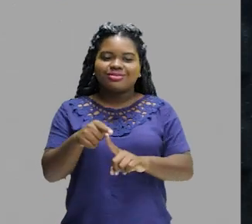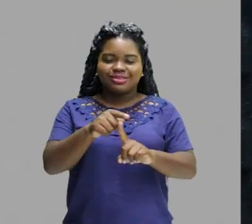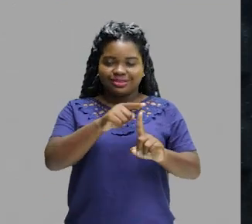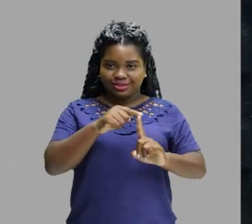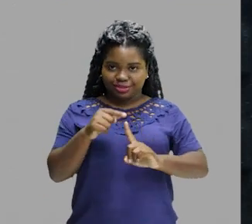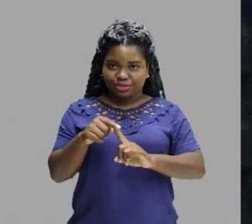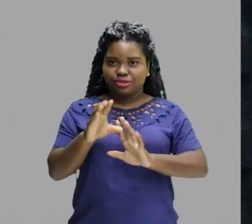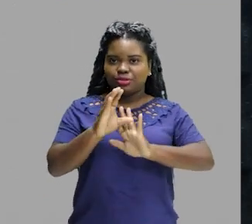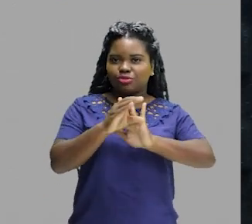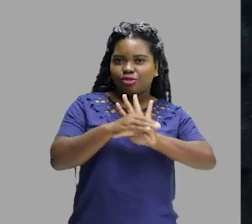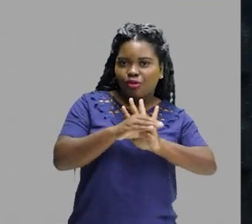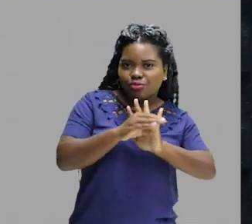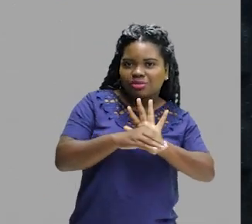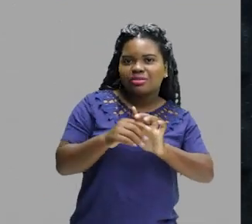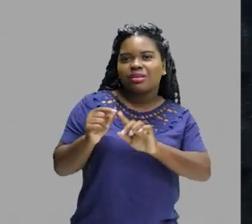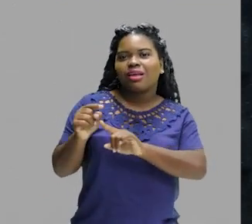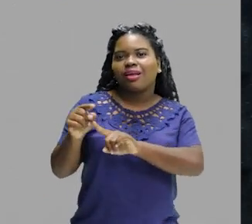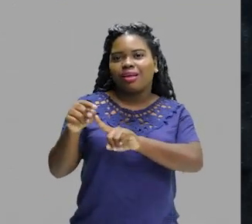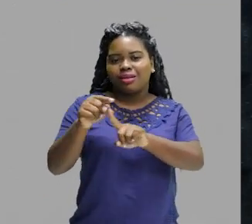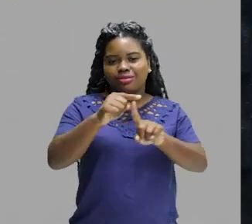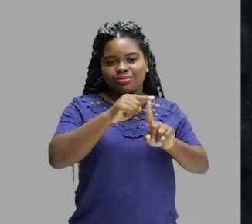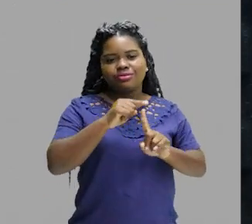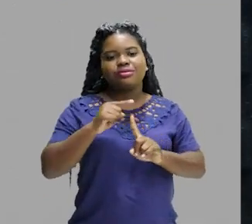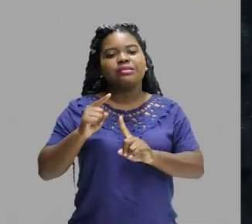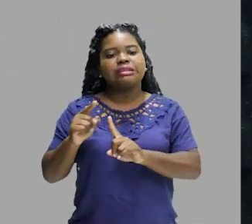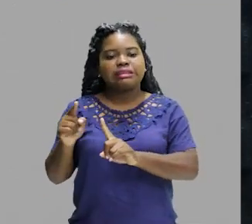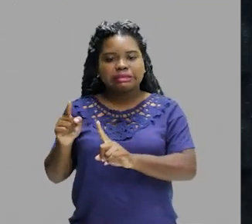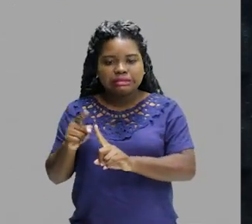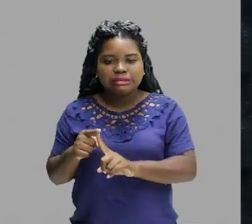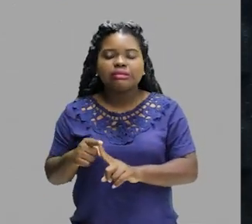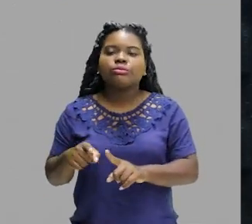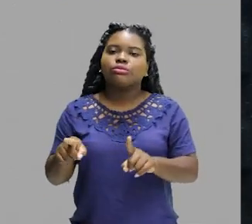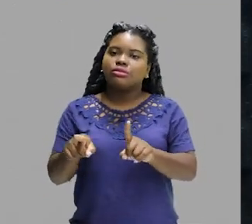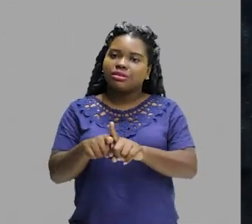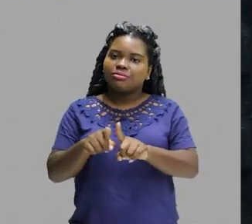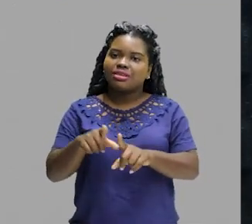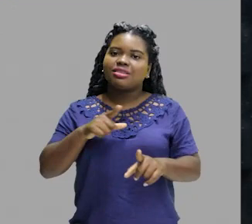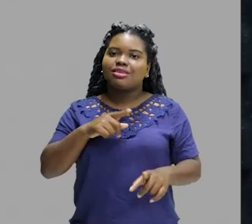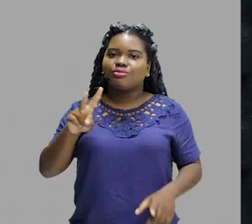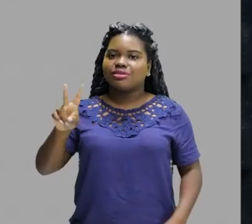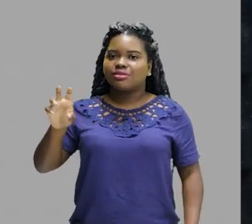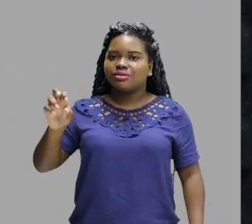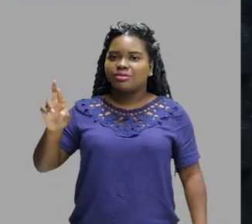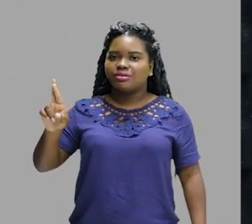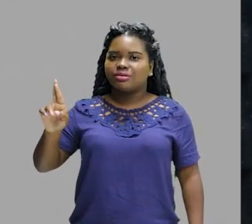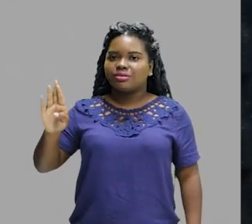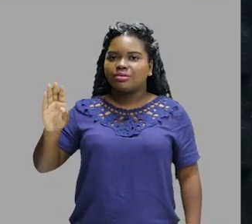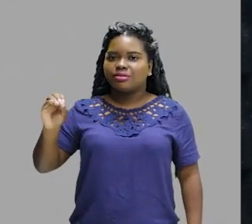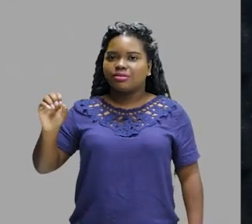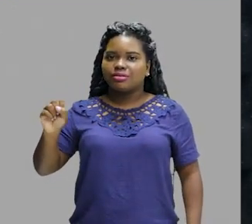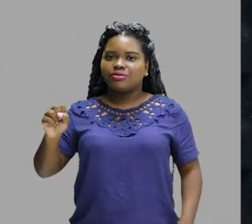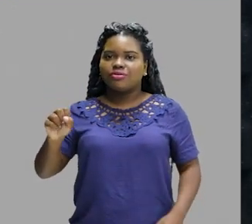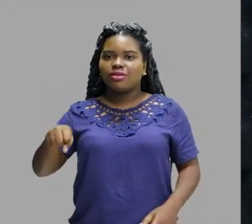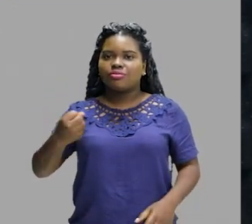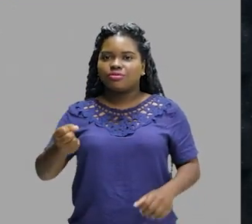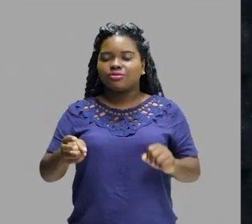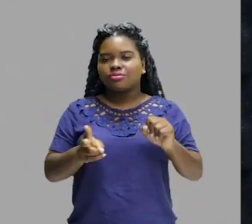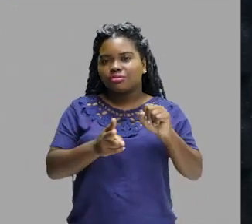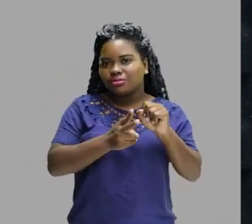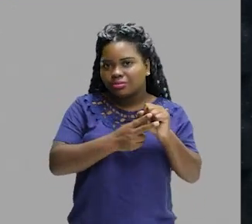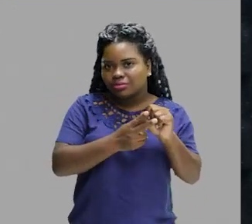se utiliza el participio más el verbo auxiliar haber, perífrases verbais